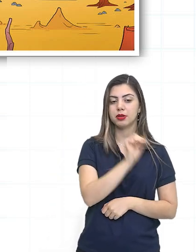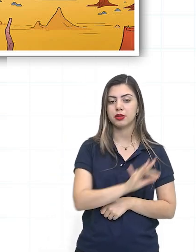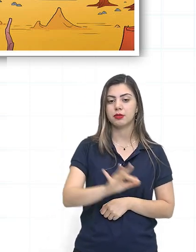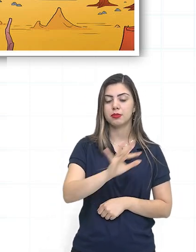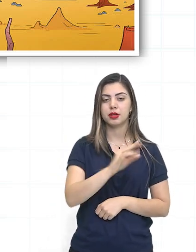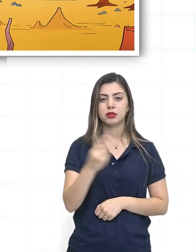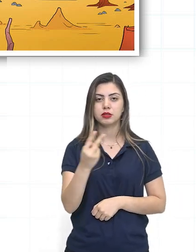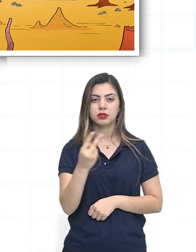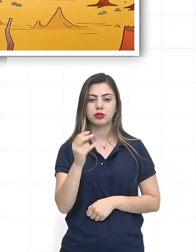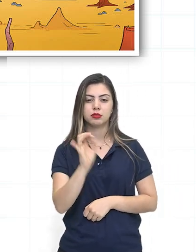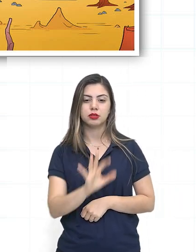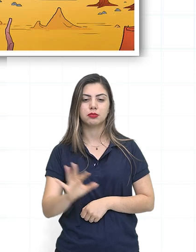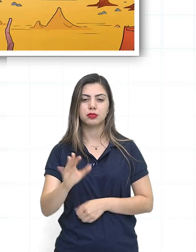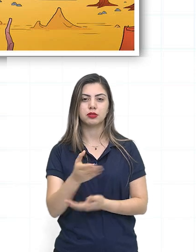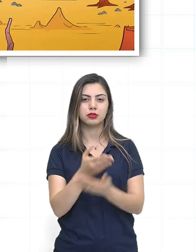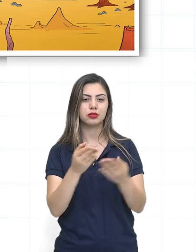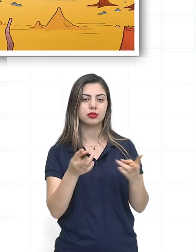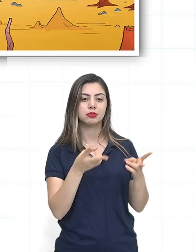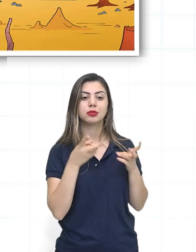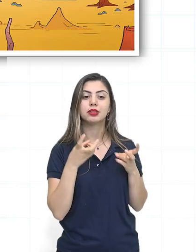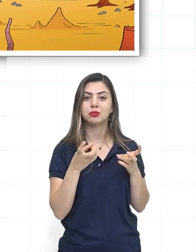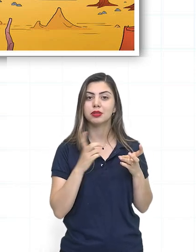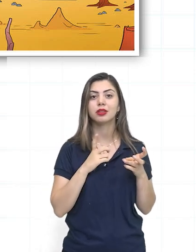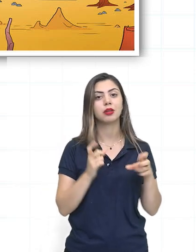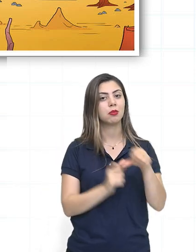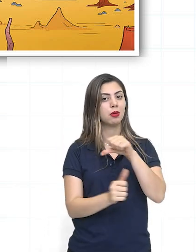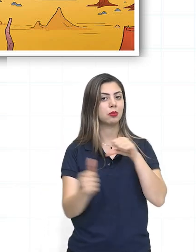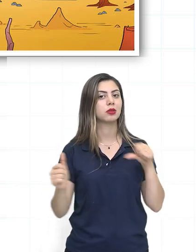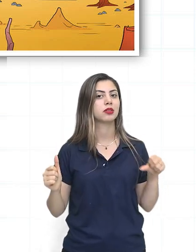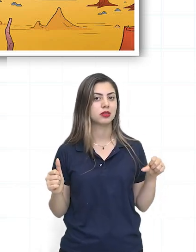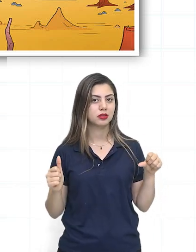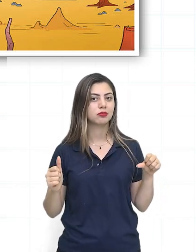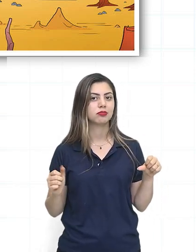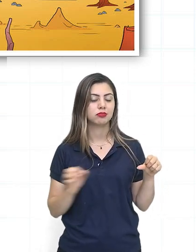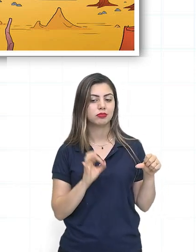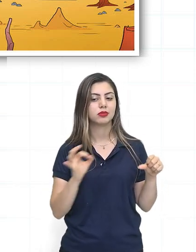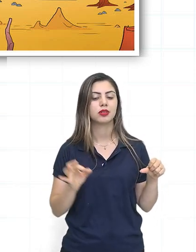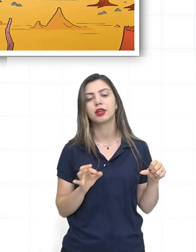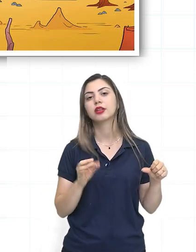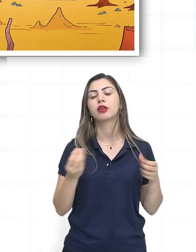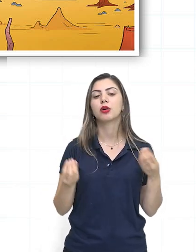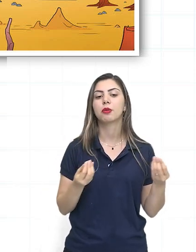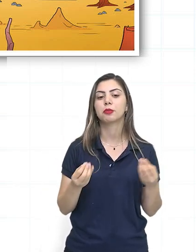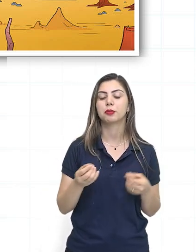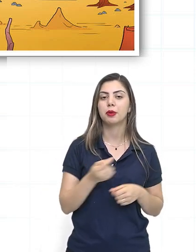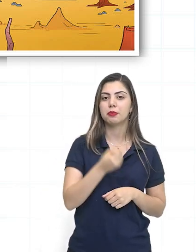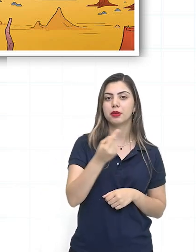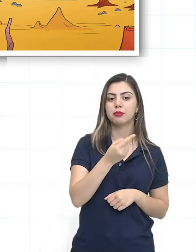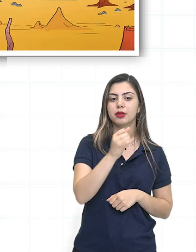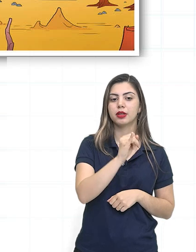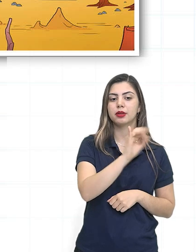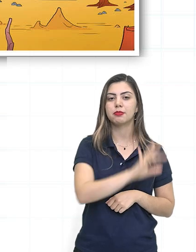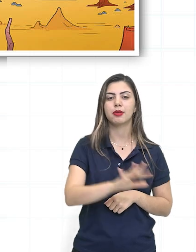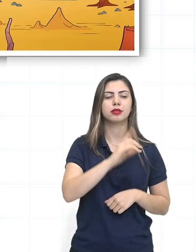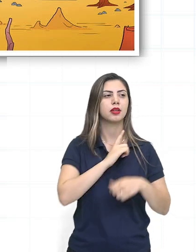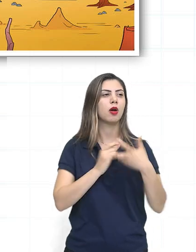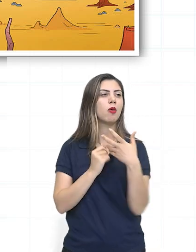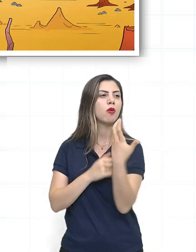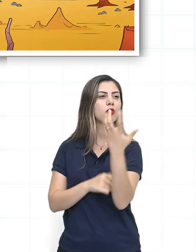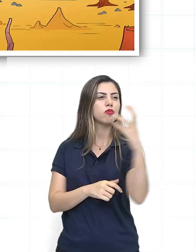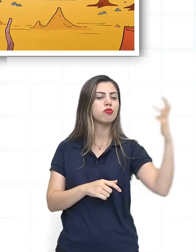a segunda, você começa a perceber que há o quê? Uma modificação, né? Enquanto que a primeira está cheia de